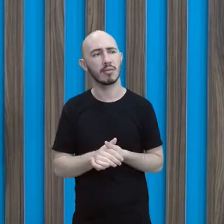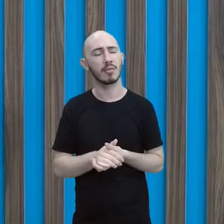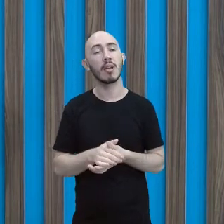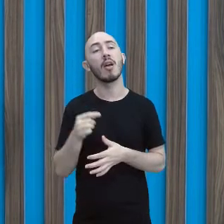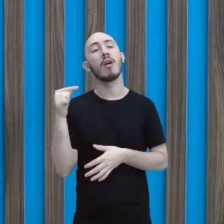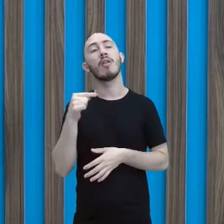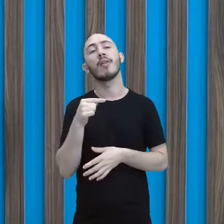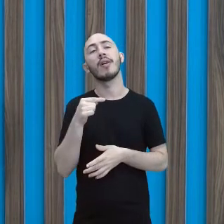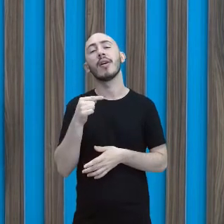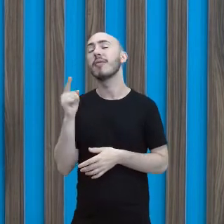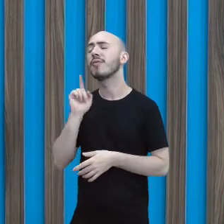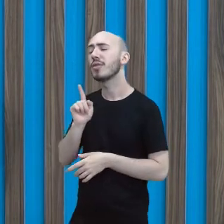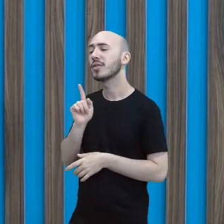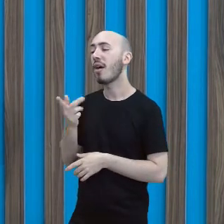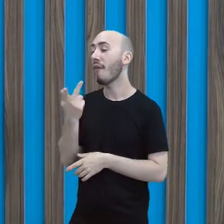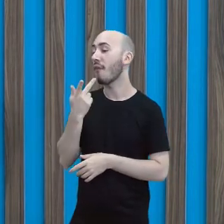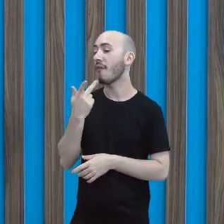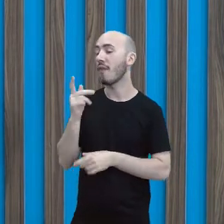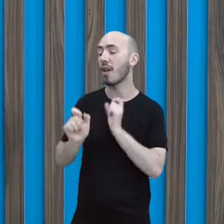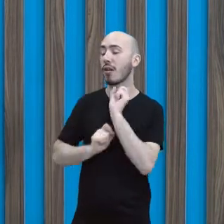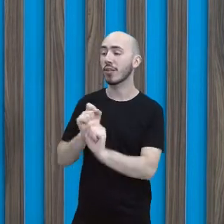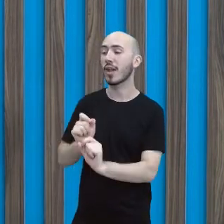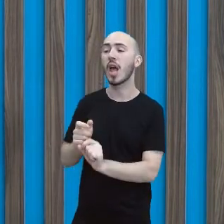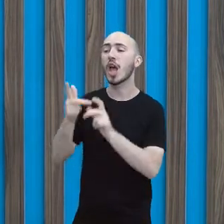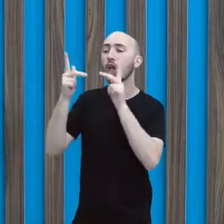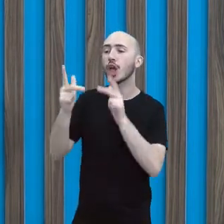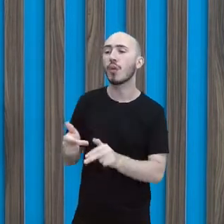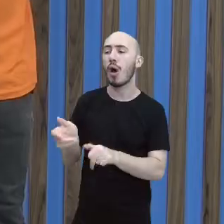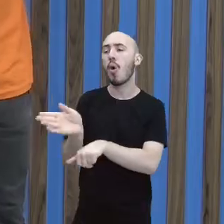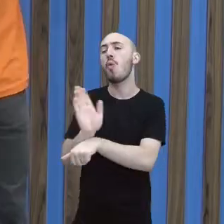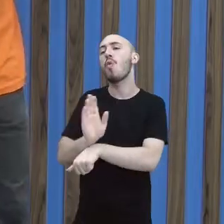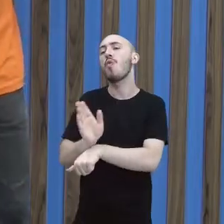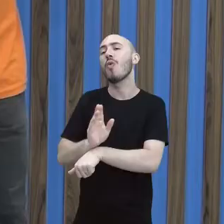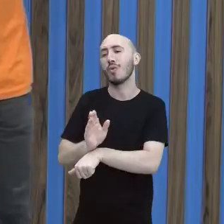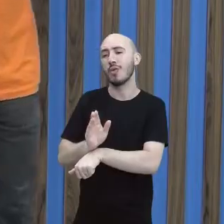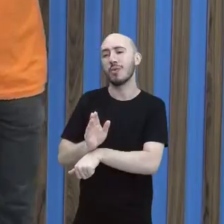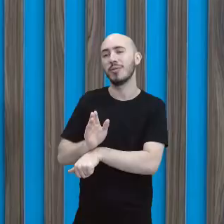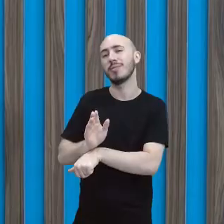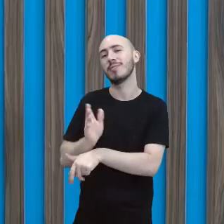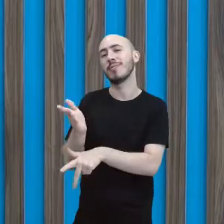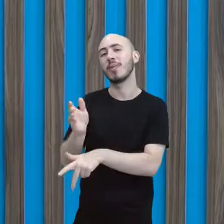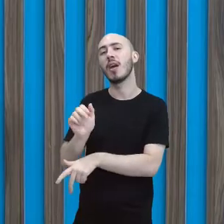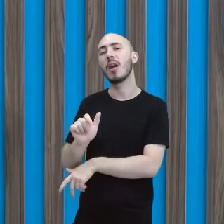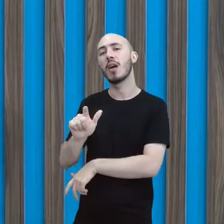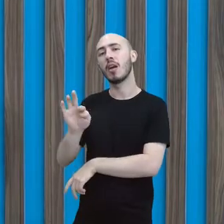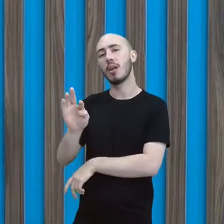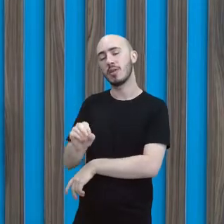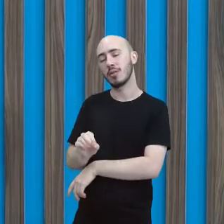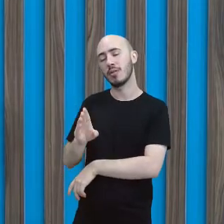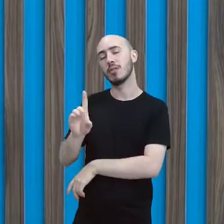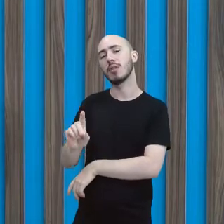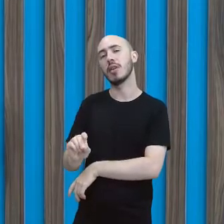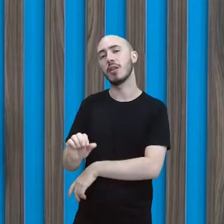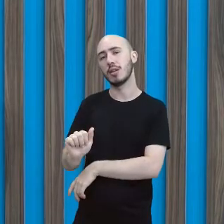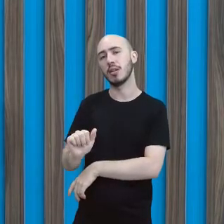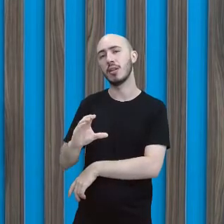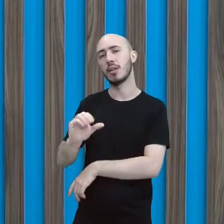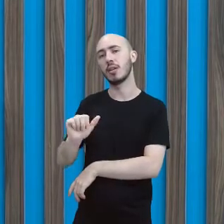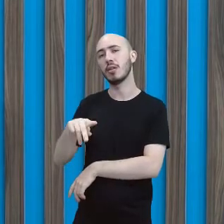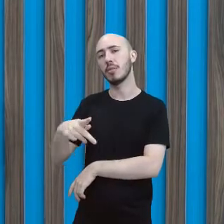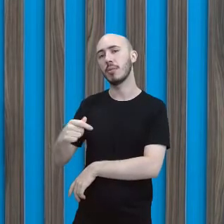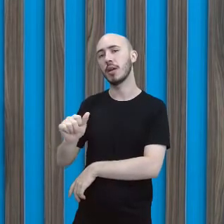Alto da Compadecida. Que era questão de Chicó. Olha só, tá vendo, pessoal? Mesmo dentro do Nordeste, nós temos